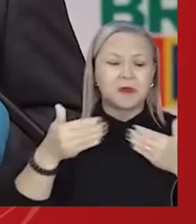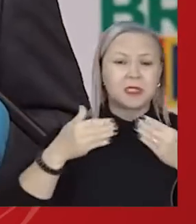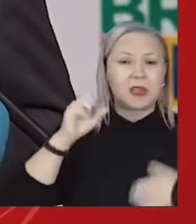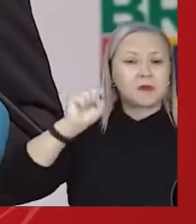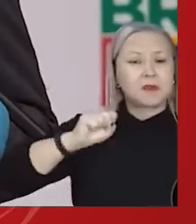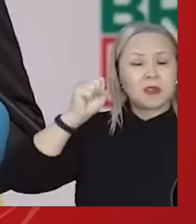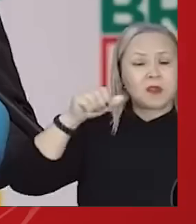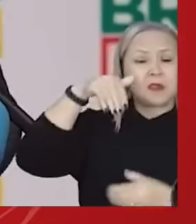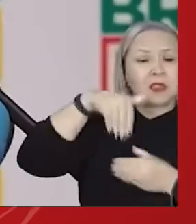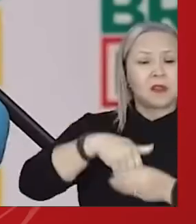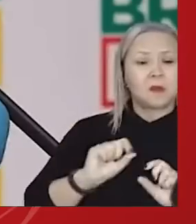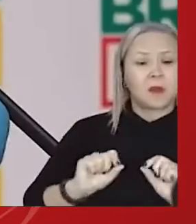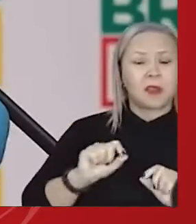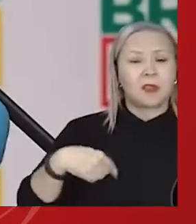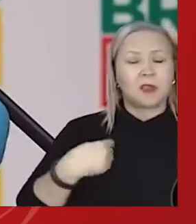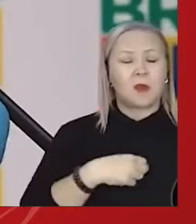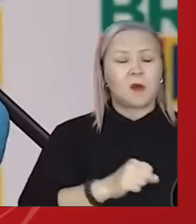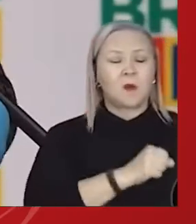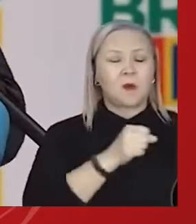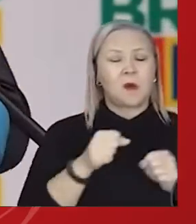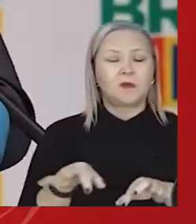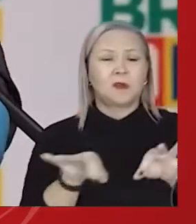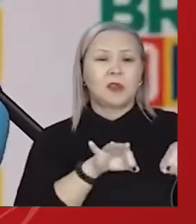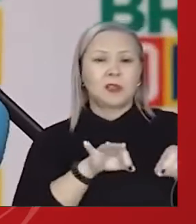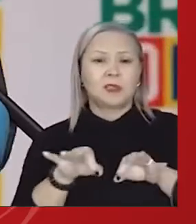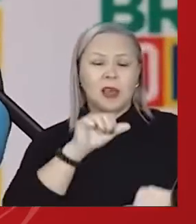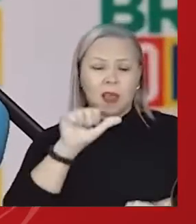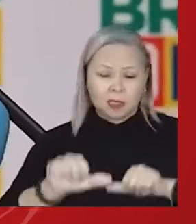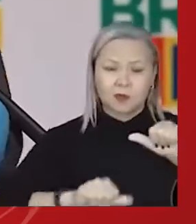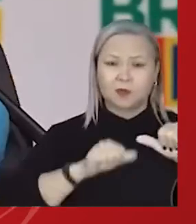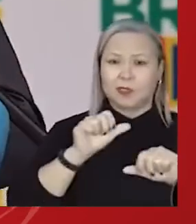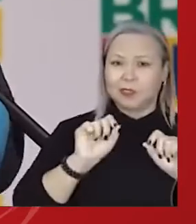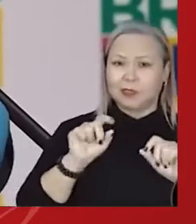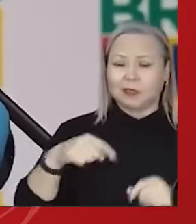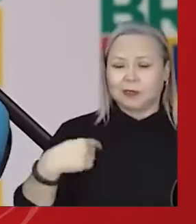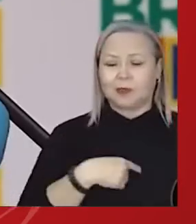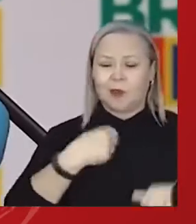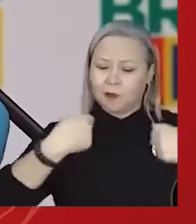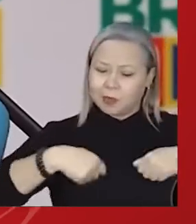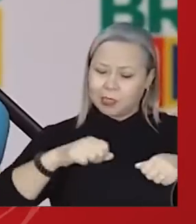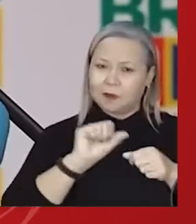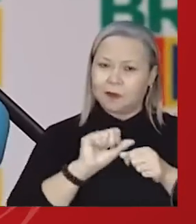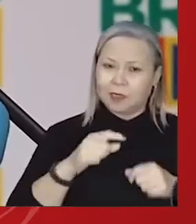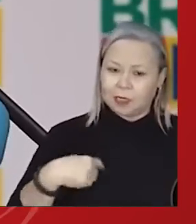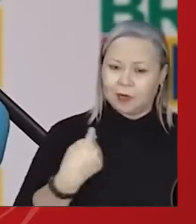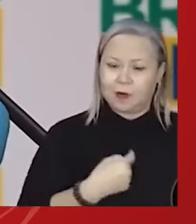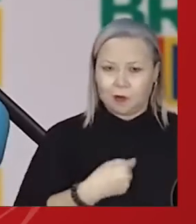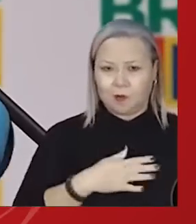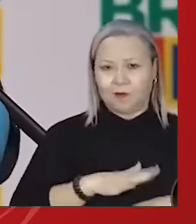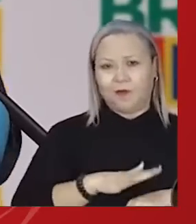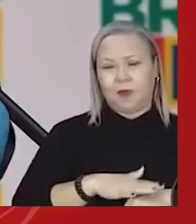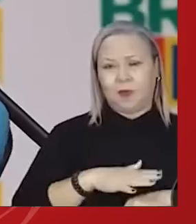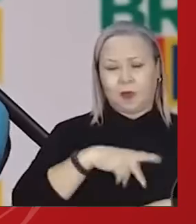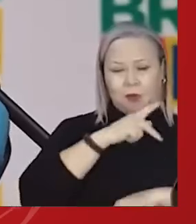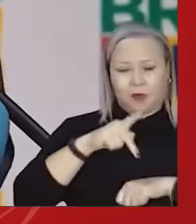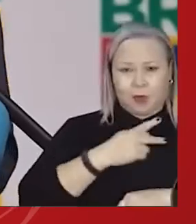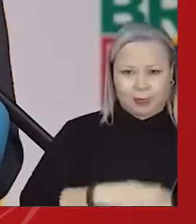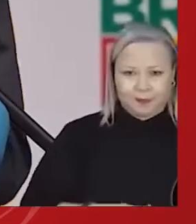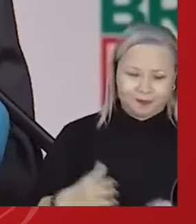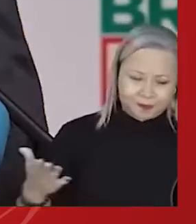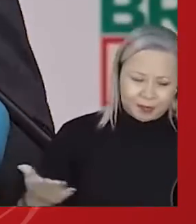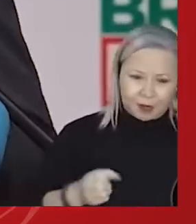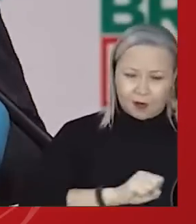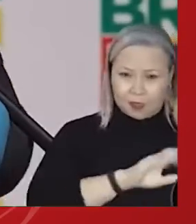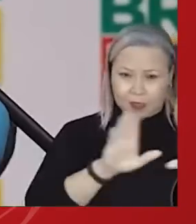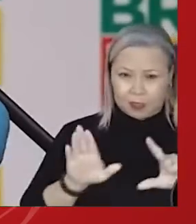eleitos para que a gente possa construir as mudanças que nós precisamos fazer no nosso país. Nós agora, semana